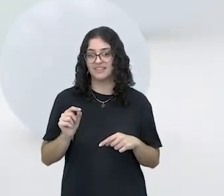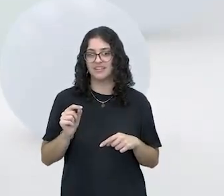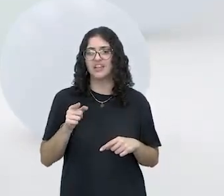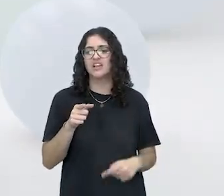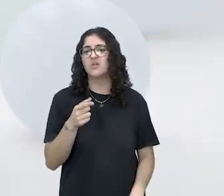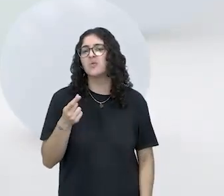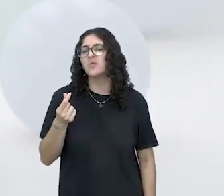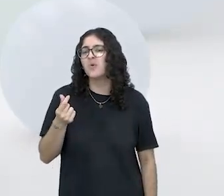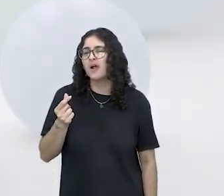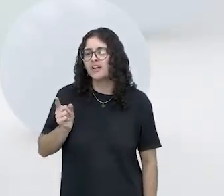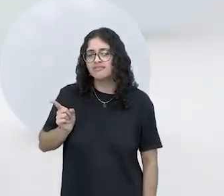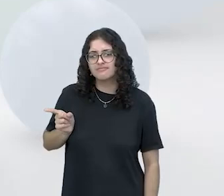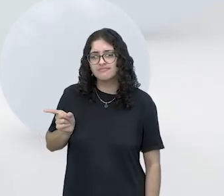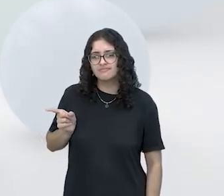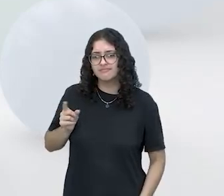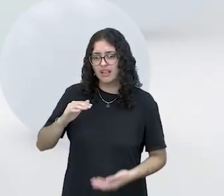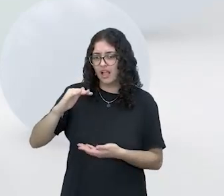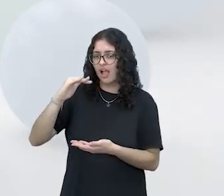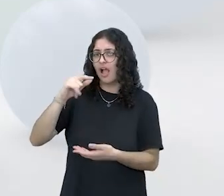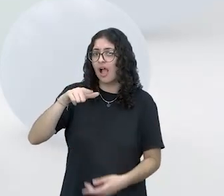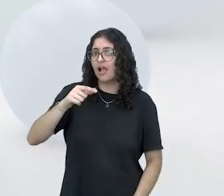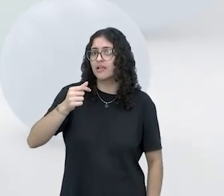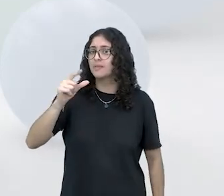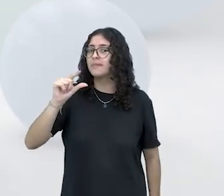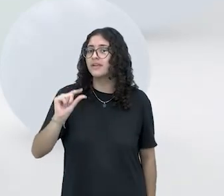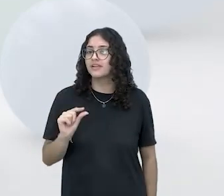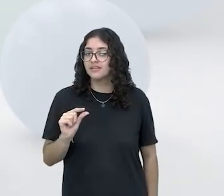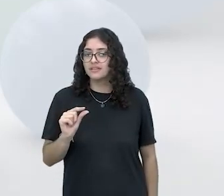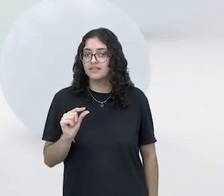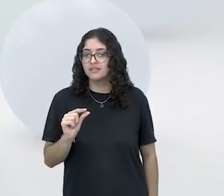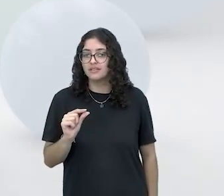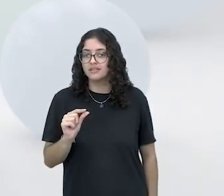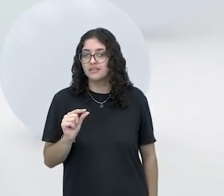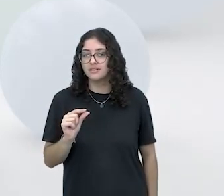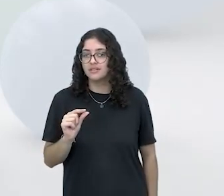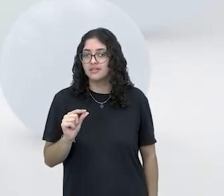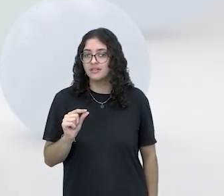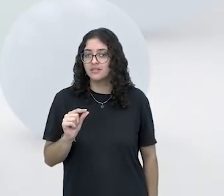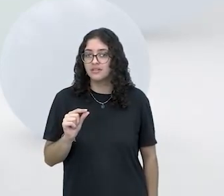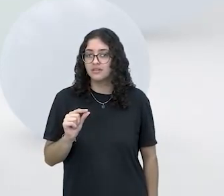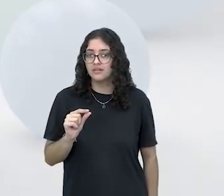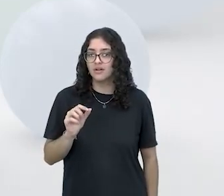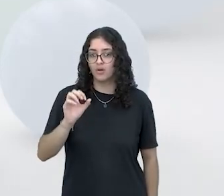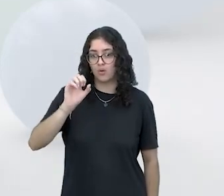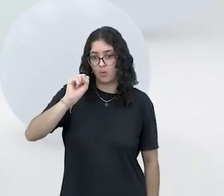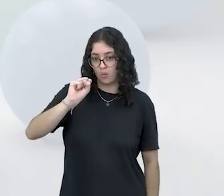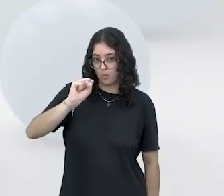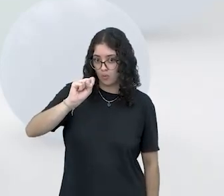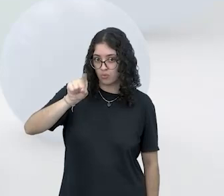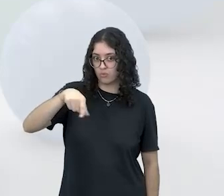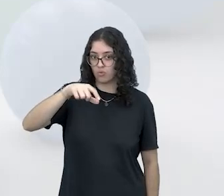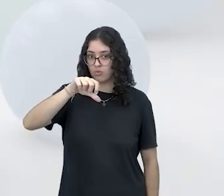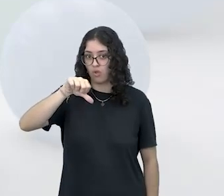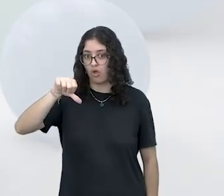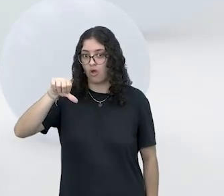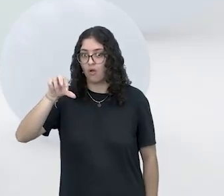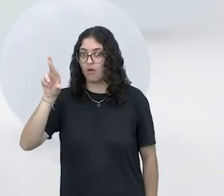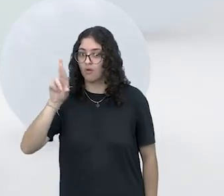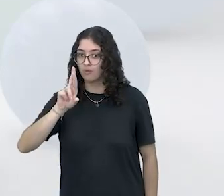Quanto que é esse produto que está na promoção? Reais 8,99. Isso, R$